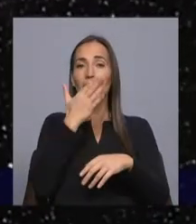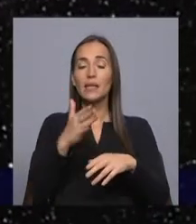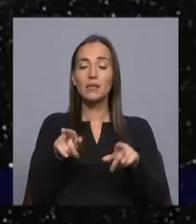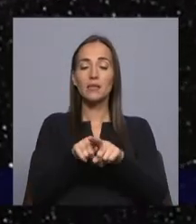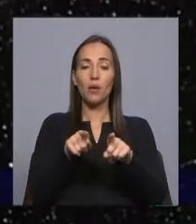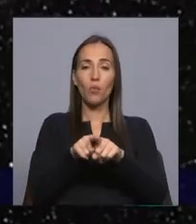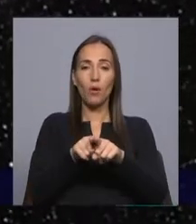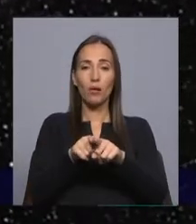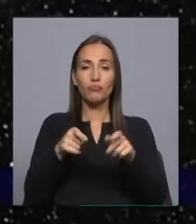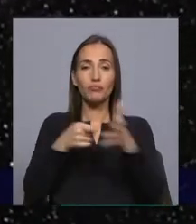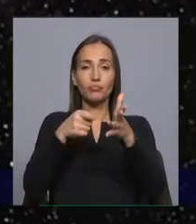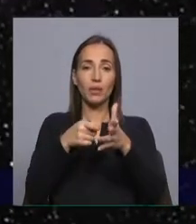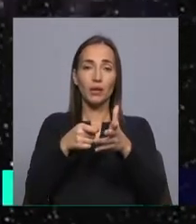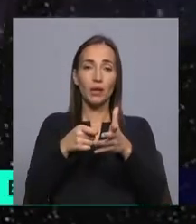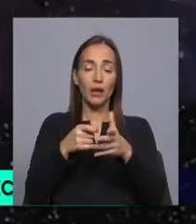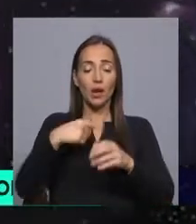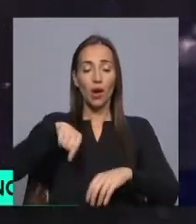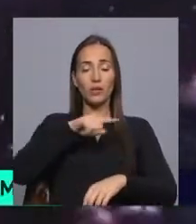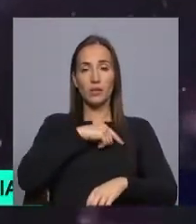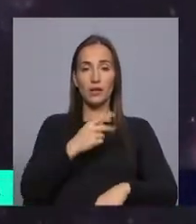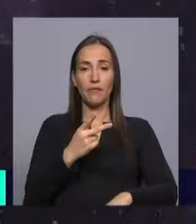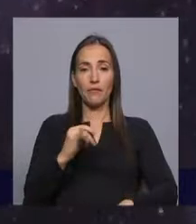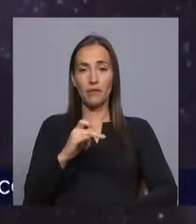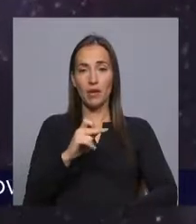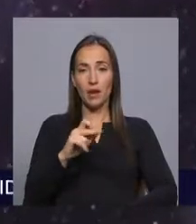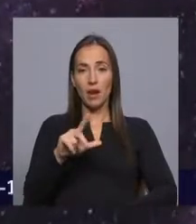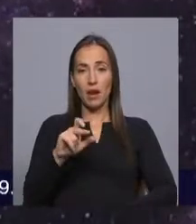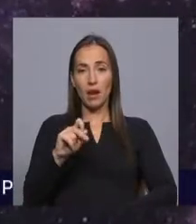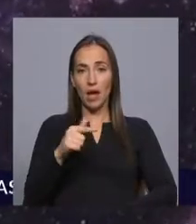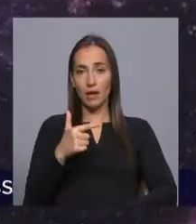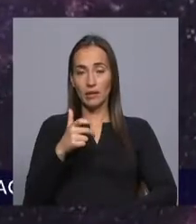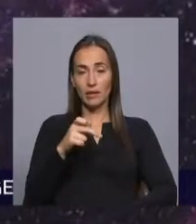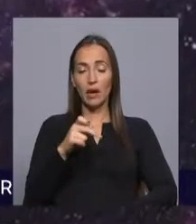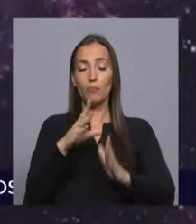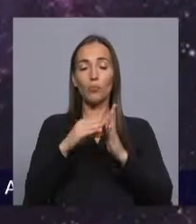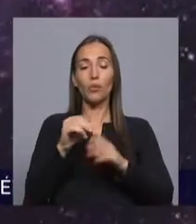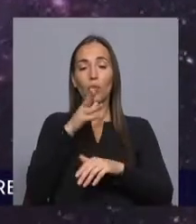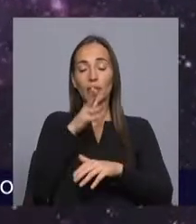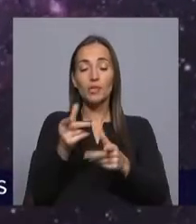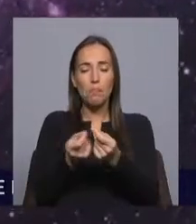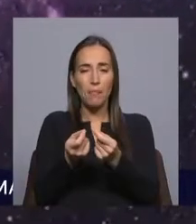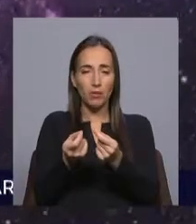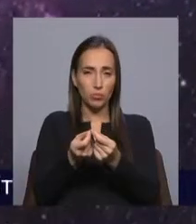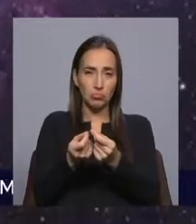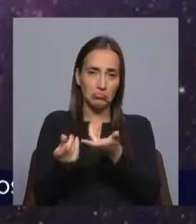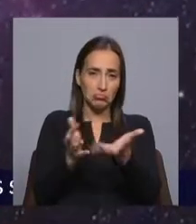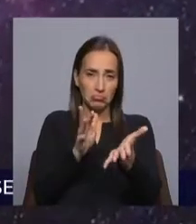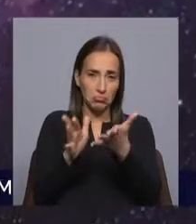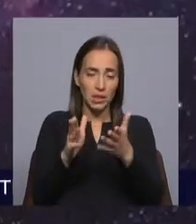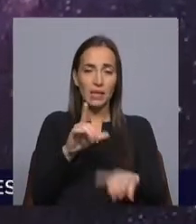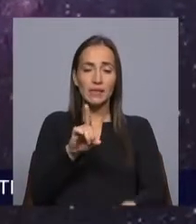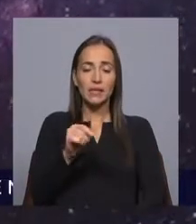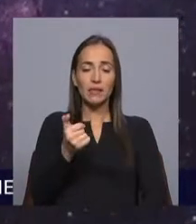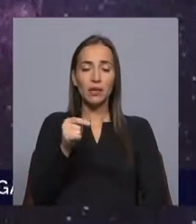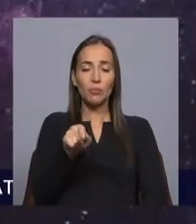à volta da nossa própria Via Láctea. E, portanto, diz este modelo que ela está muito mais próxima, está a qualquer coisa como eventualmente 65 mil